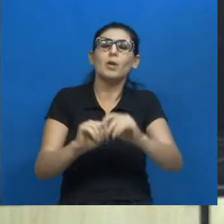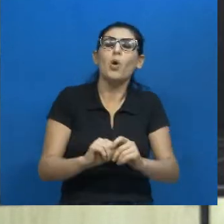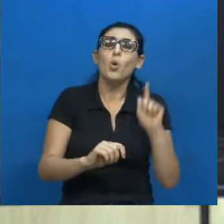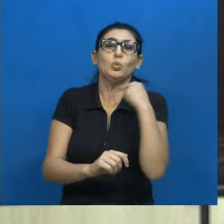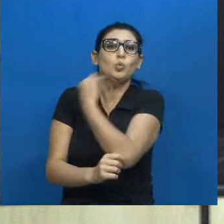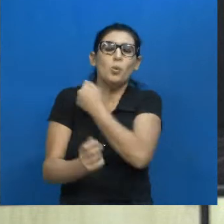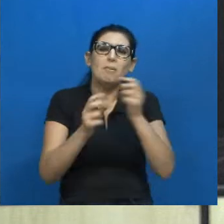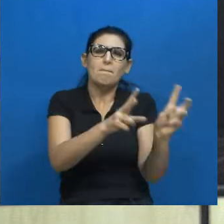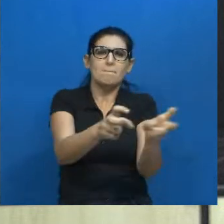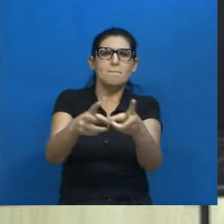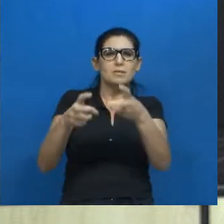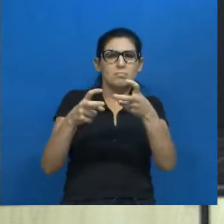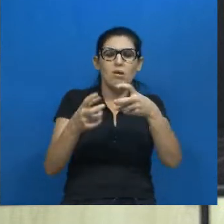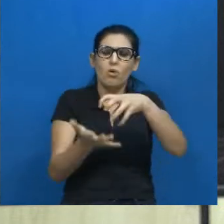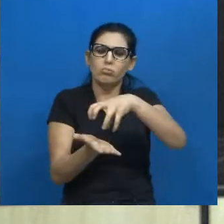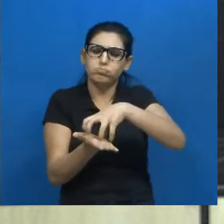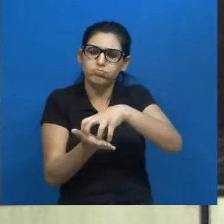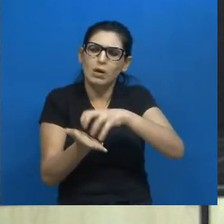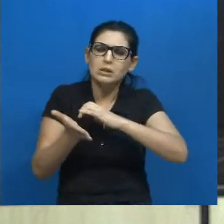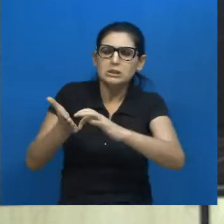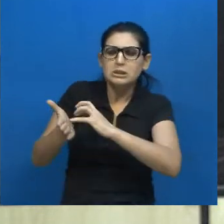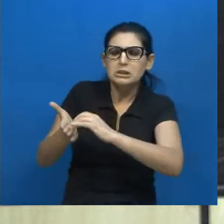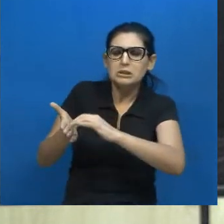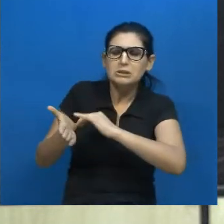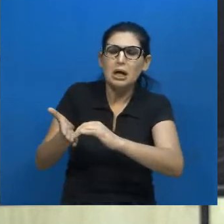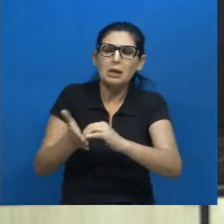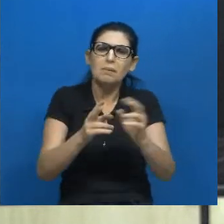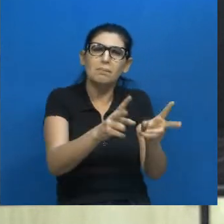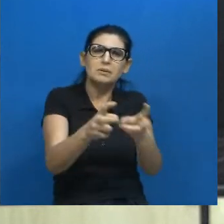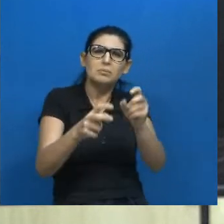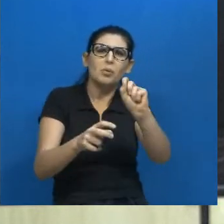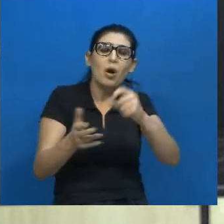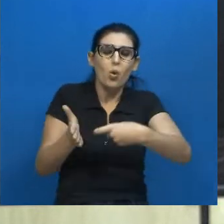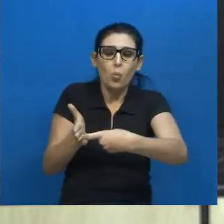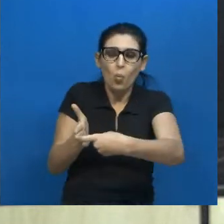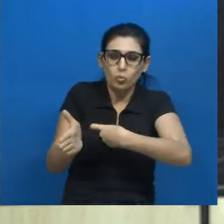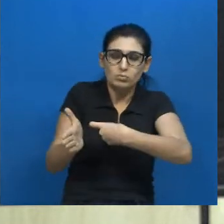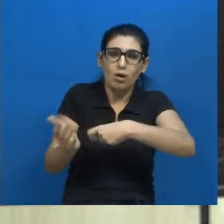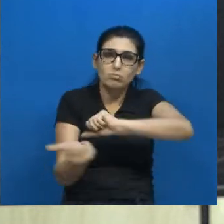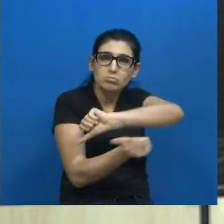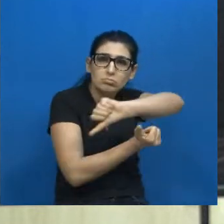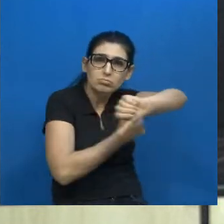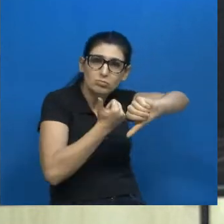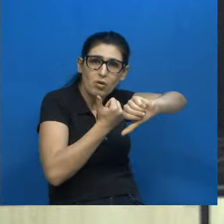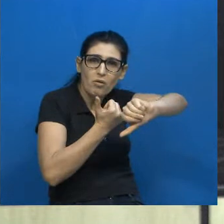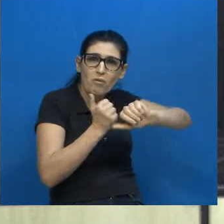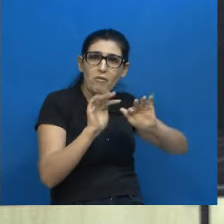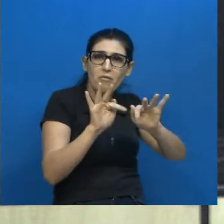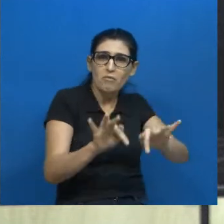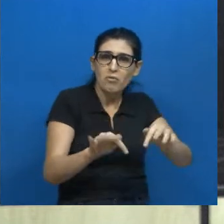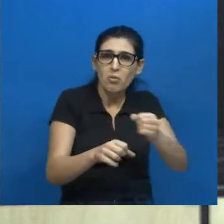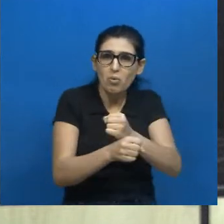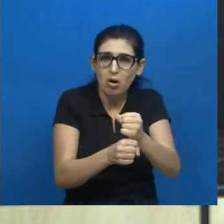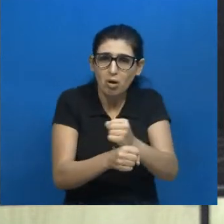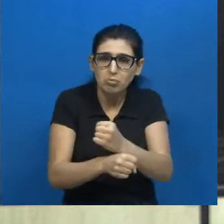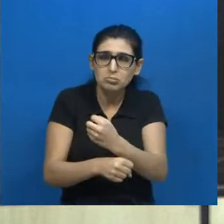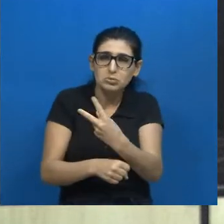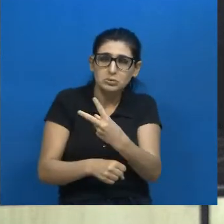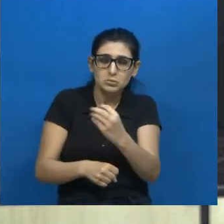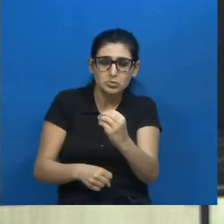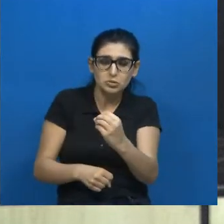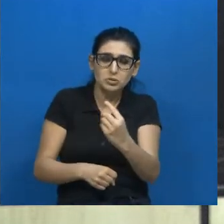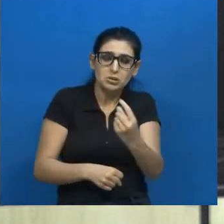nós identificamos e começamos a olhar a situação do contrato. O contrato foi renovado no final de 2016 para começar em